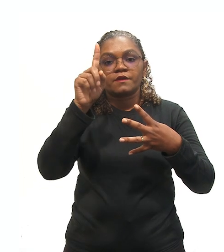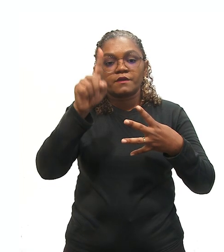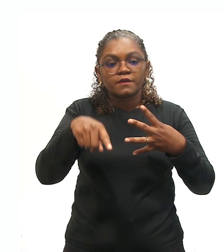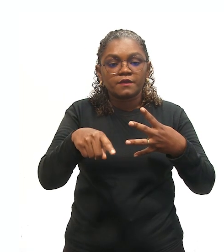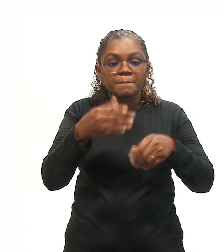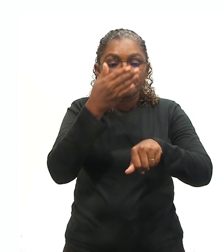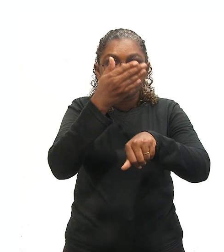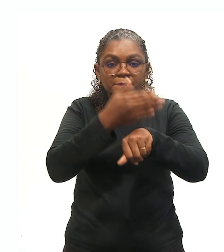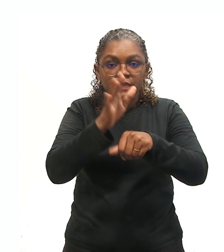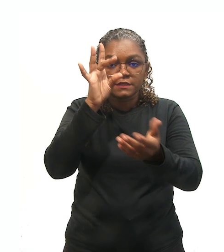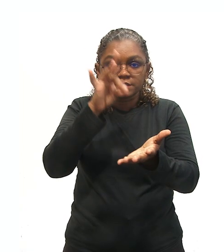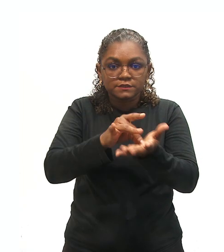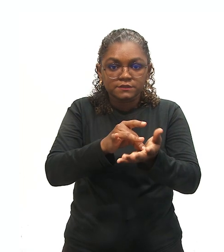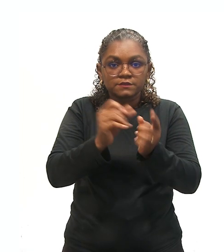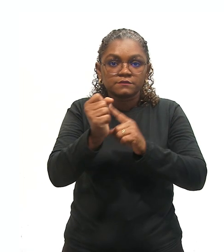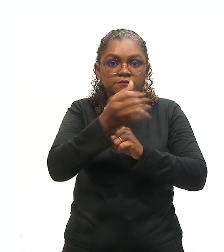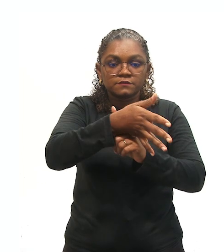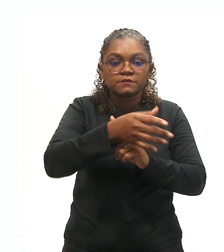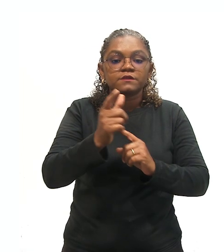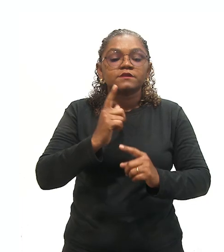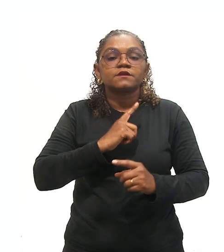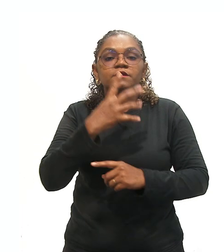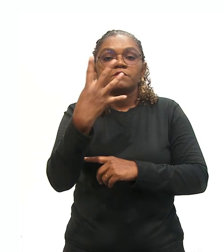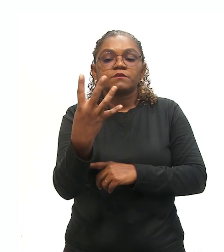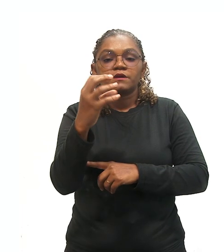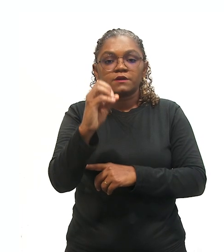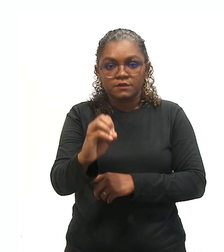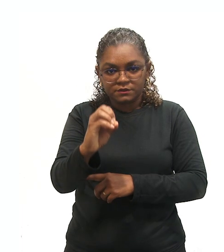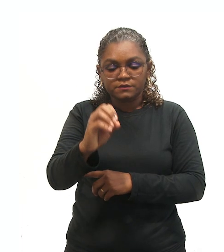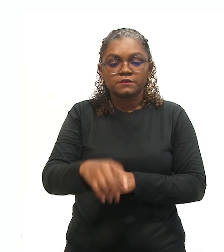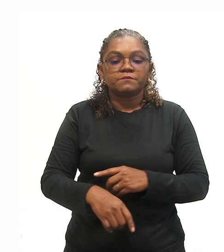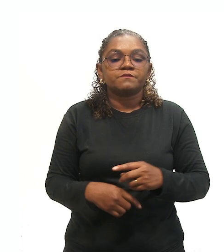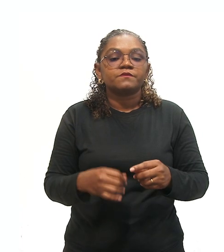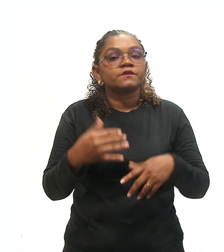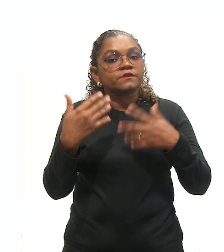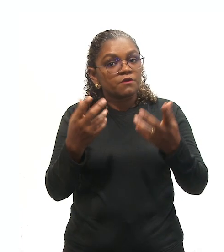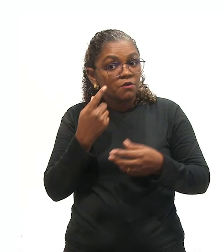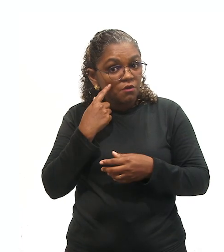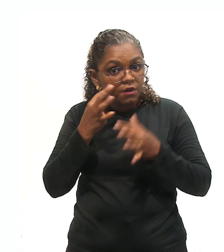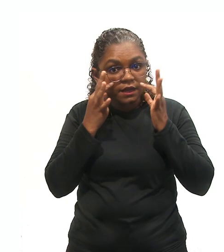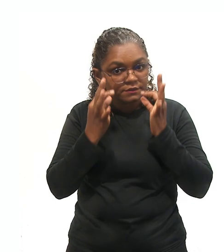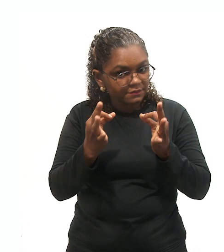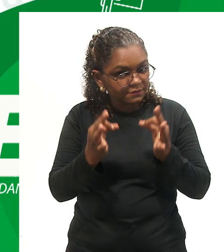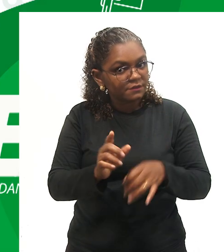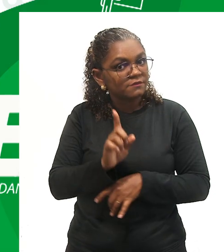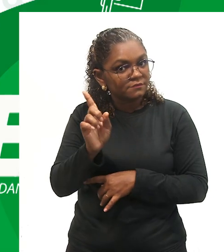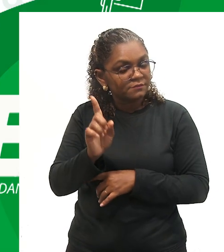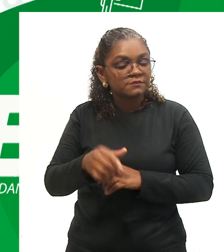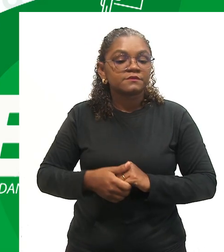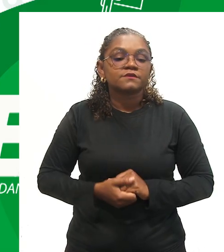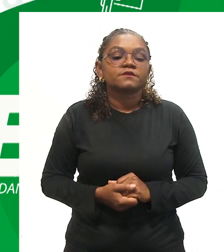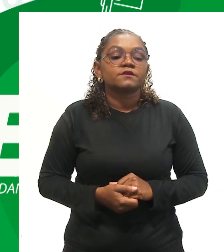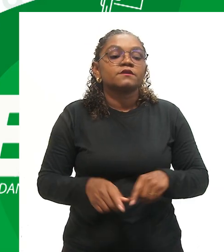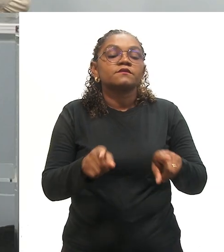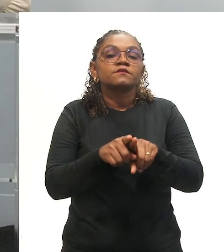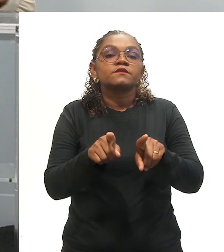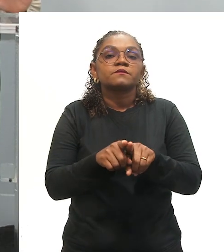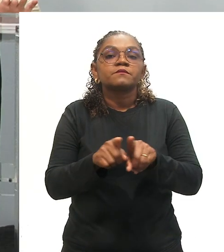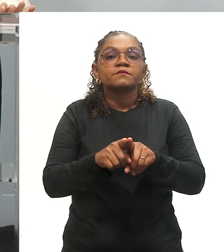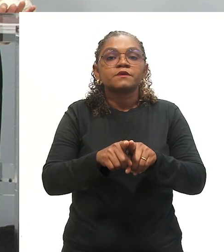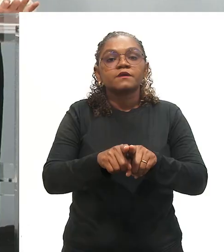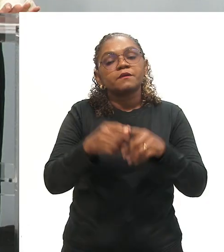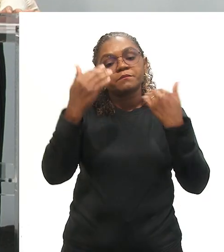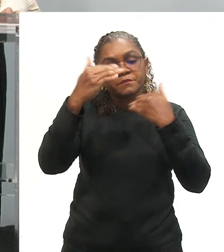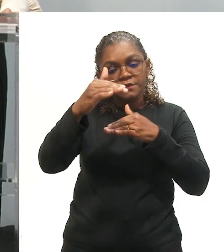valer 50 pontos, somando aí os 100 pontos totais disponibilizados na disciplina. Bom, assim